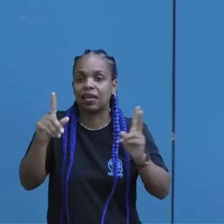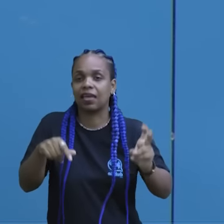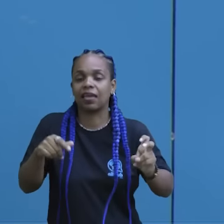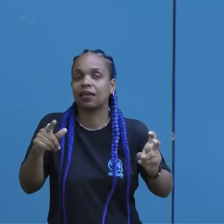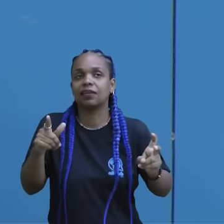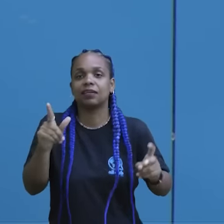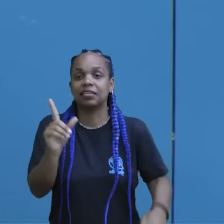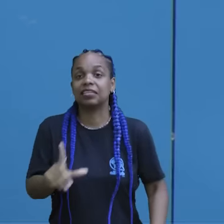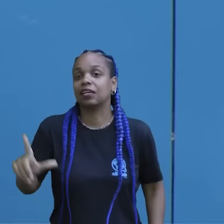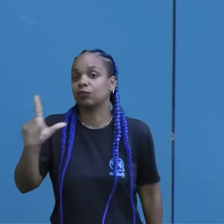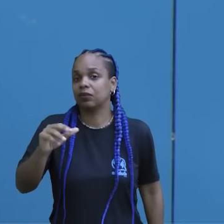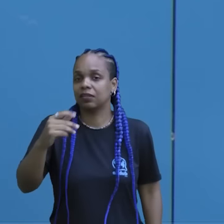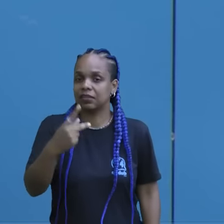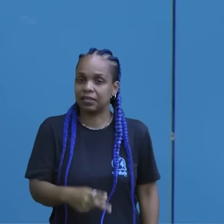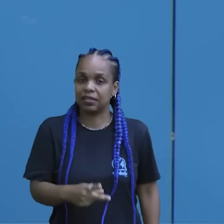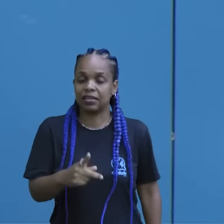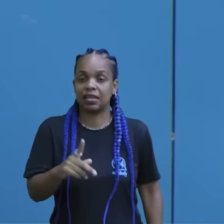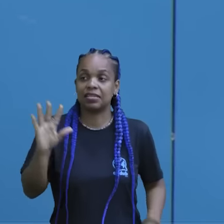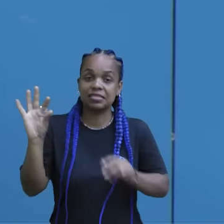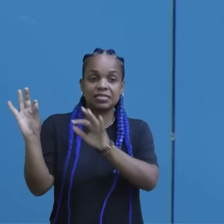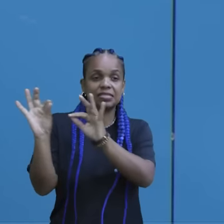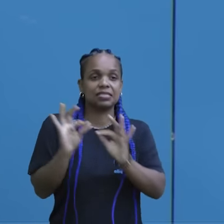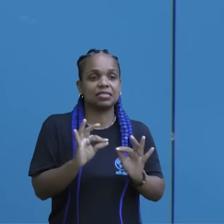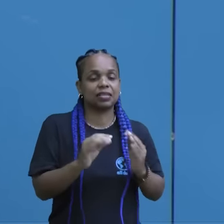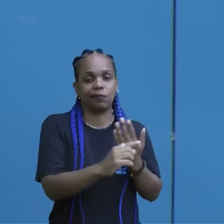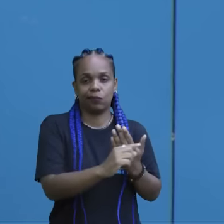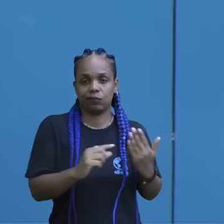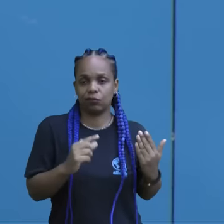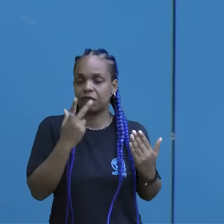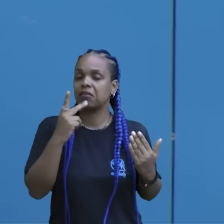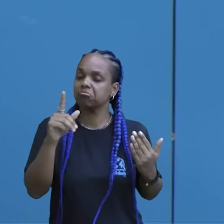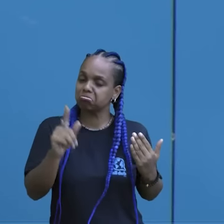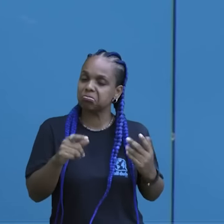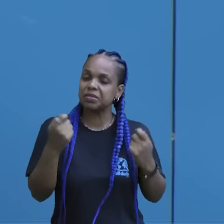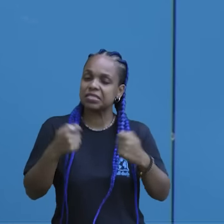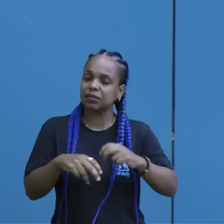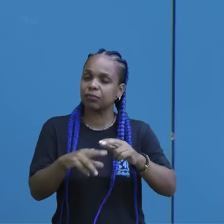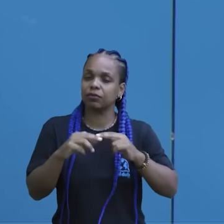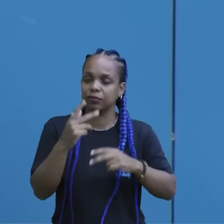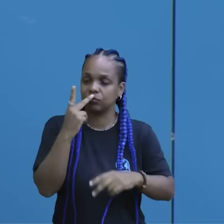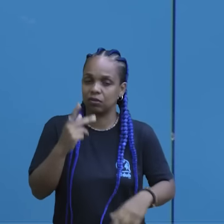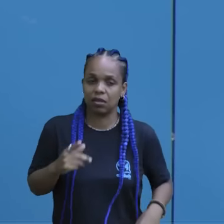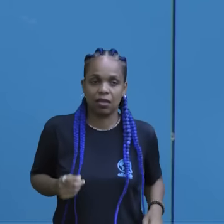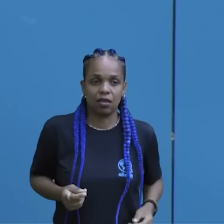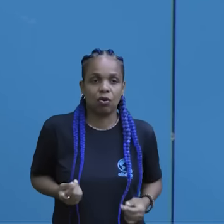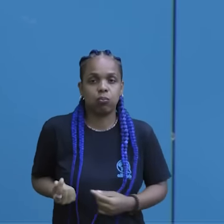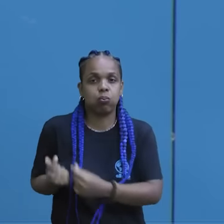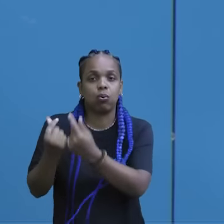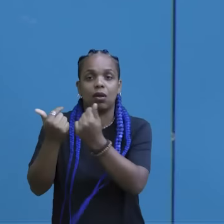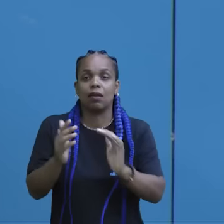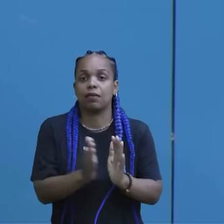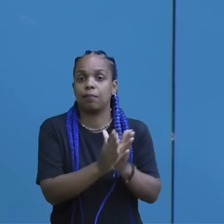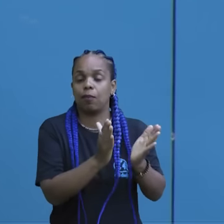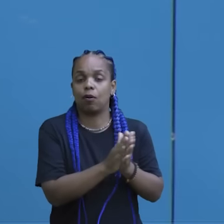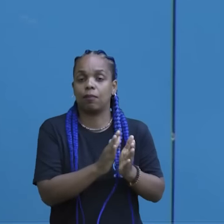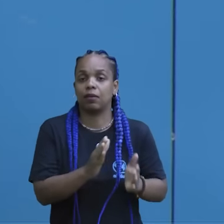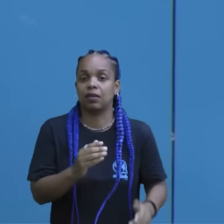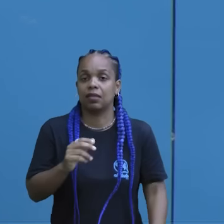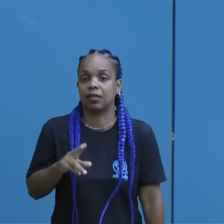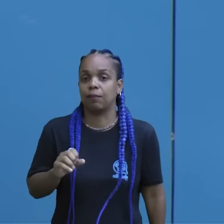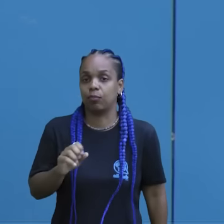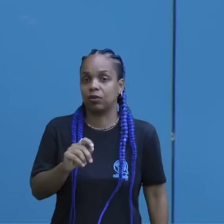e com o mais pobre. Um Napoleão na cruz. Então, é muito interessante pensar nesse personagem que